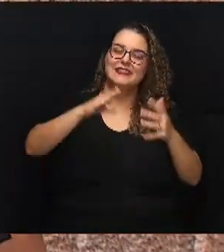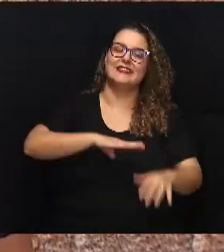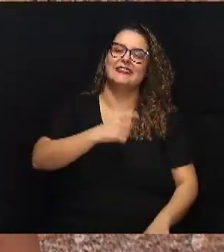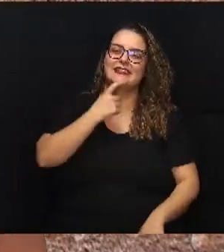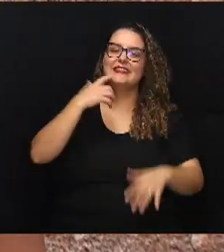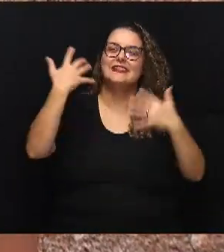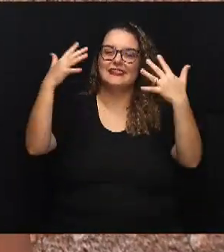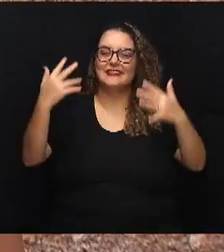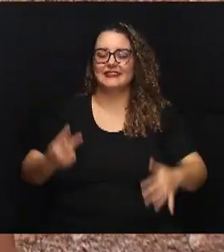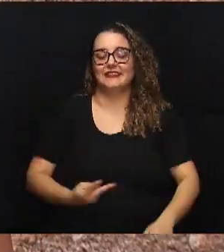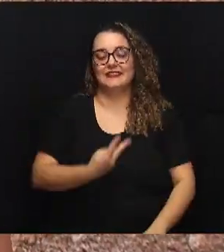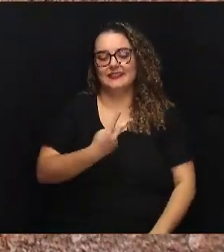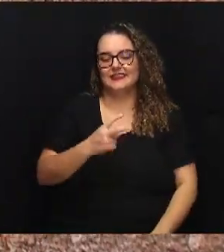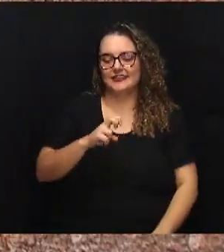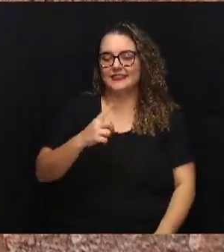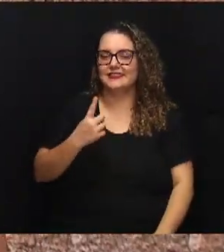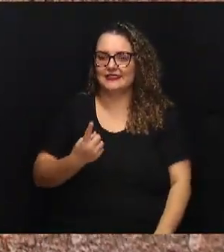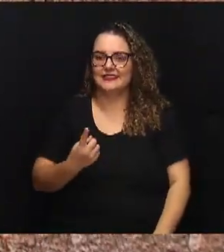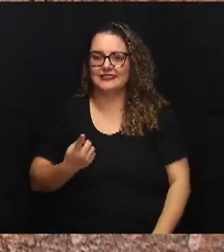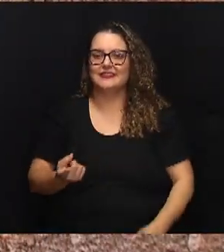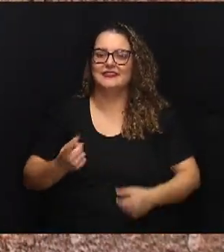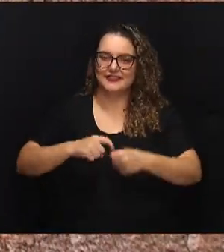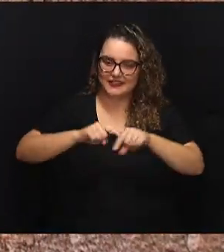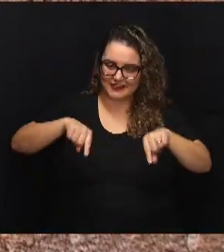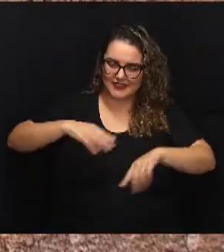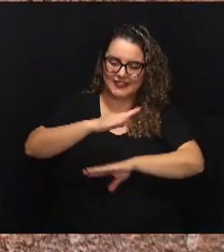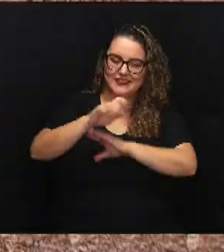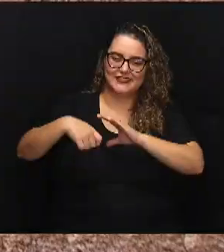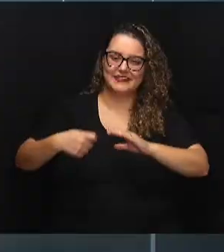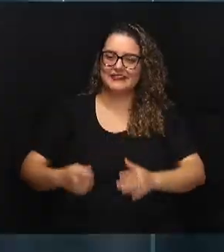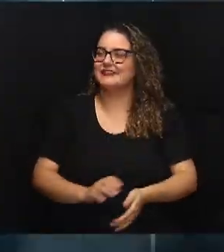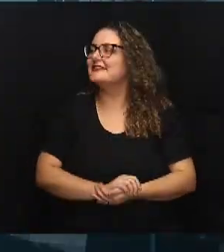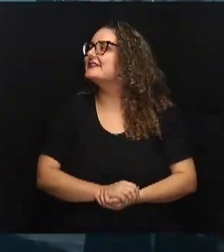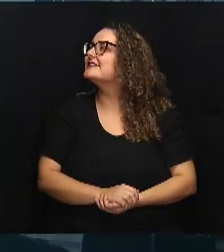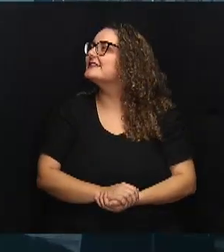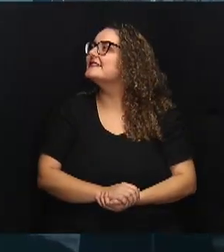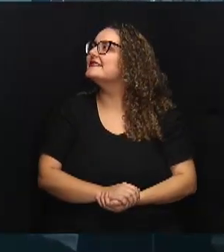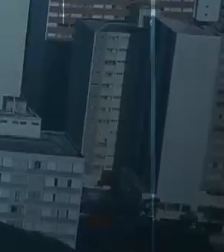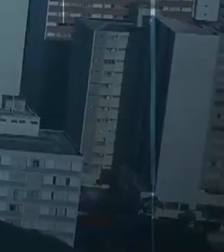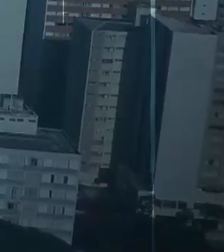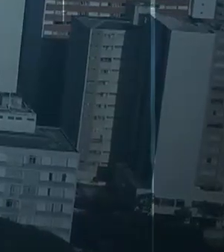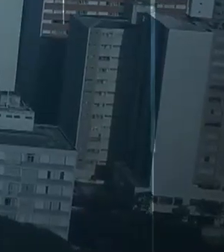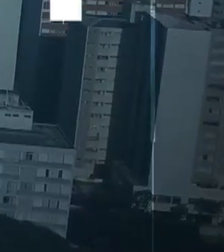parabéns pelos 251 anos. É com você aí no estúdio.